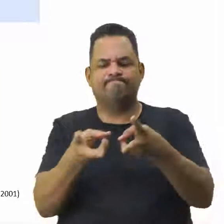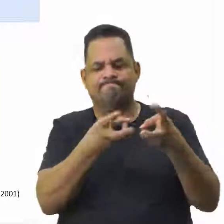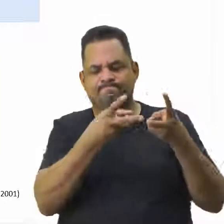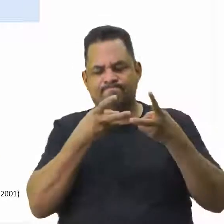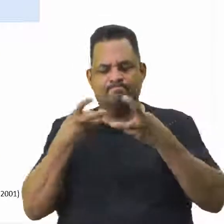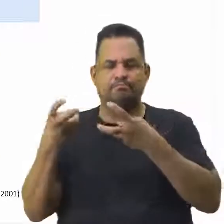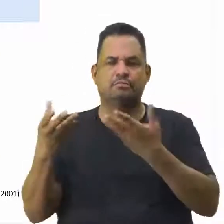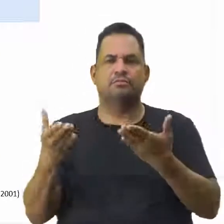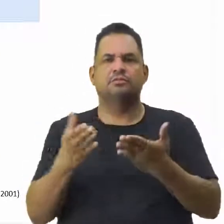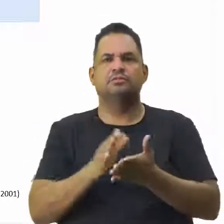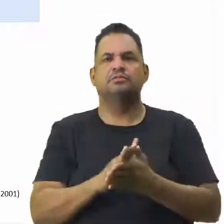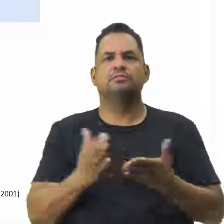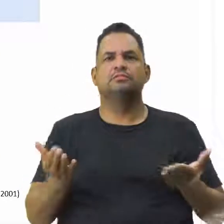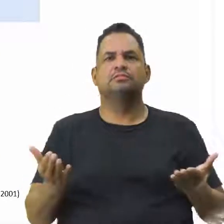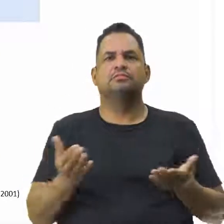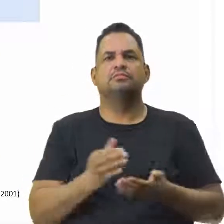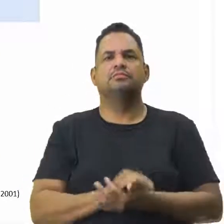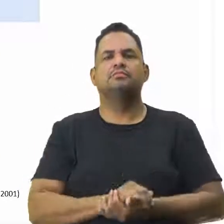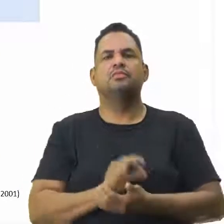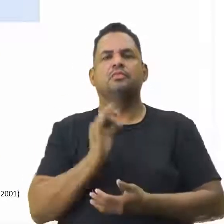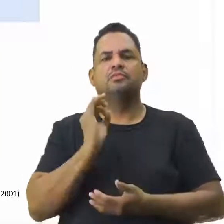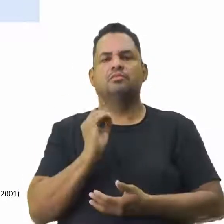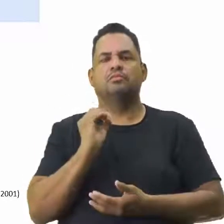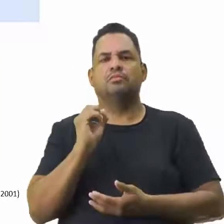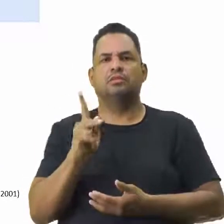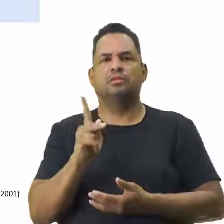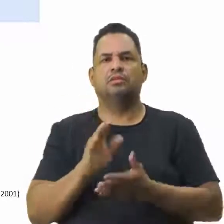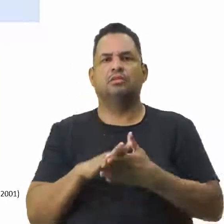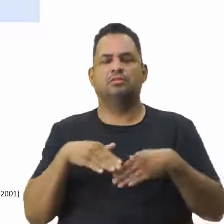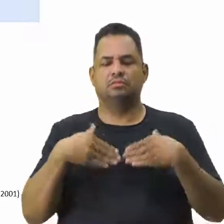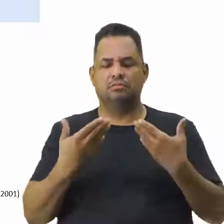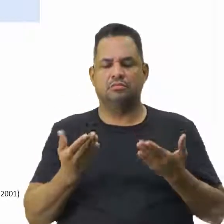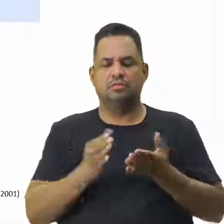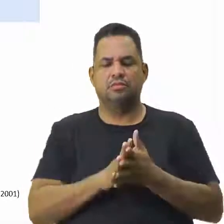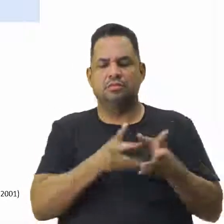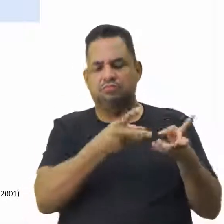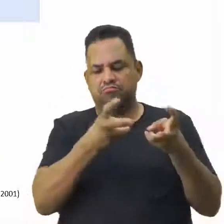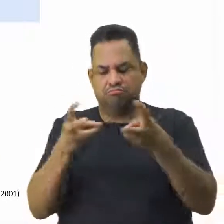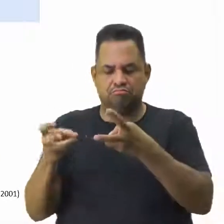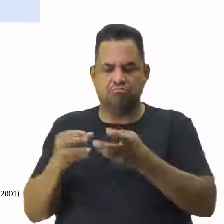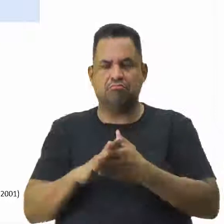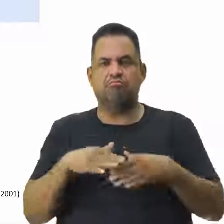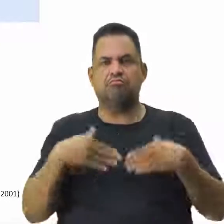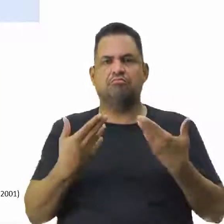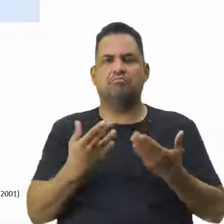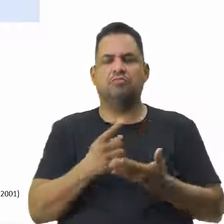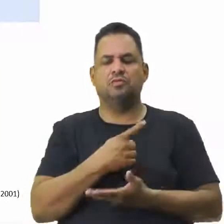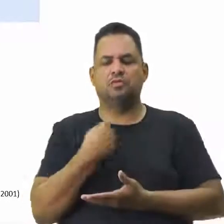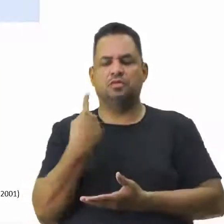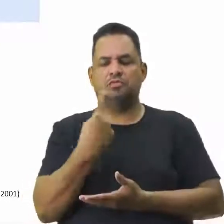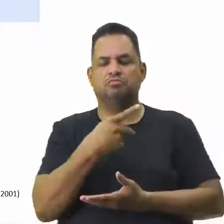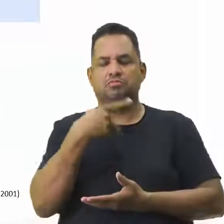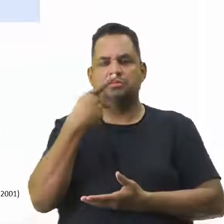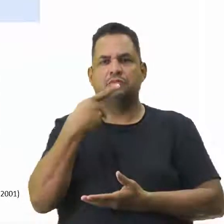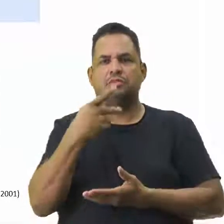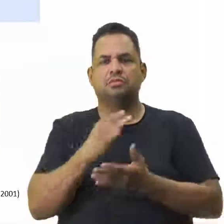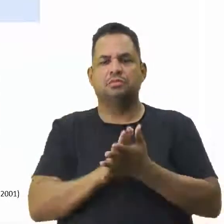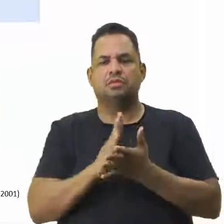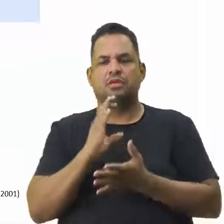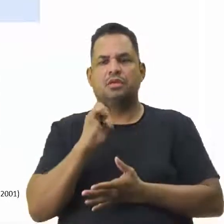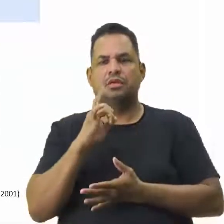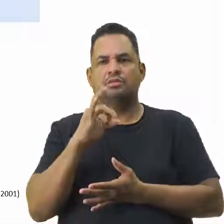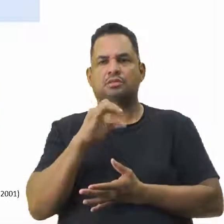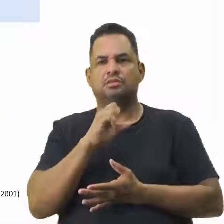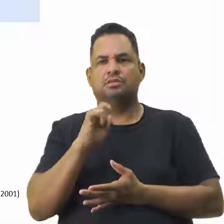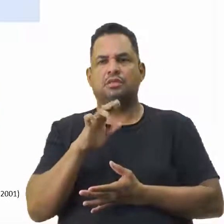extrativismo, extrativismo, ok? Quando nós falamos de extrativismo, nós estamos falando aí de uma casterita.